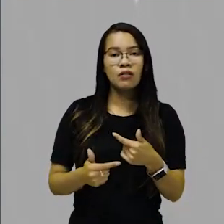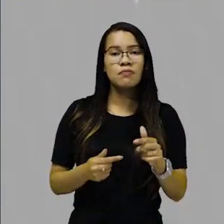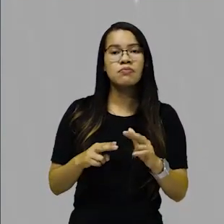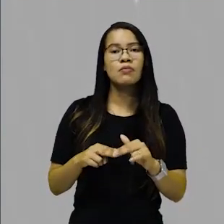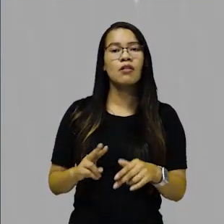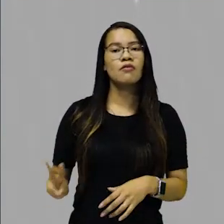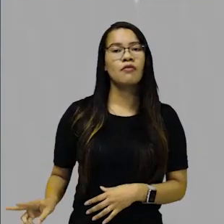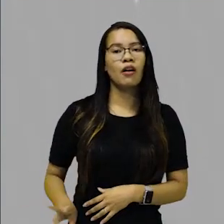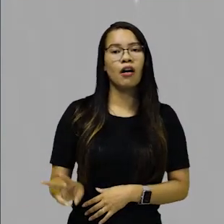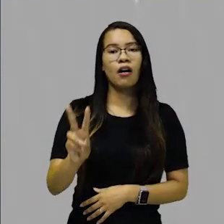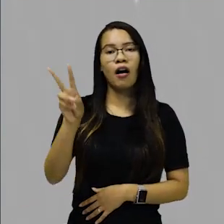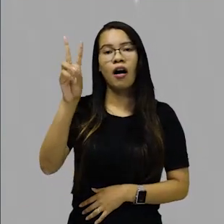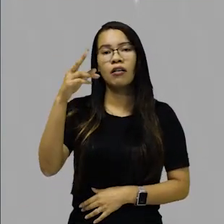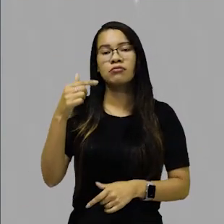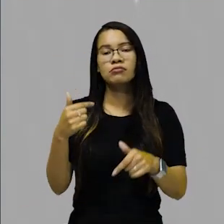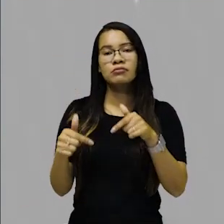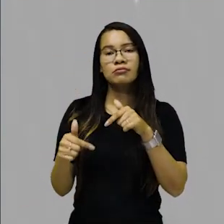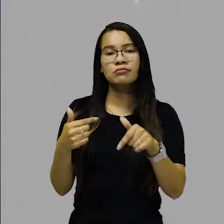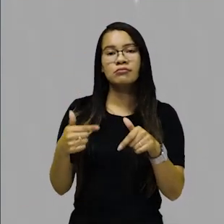trabalho.